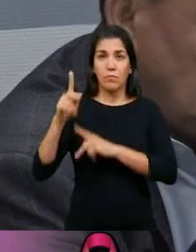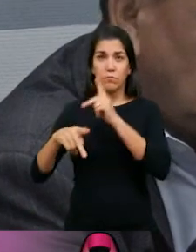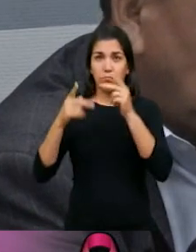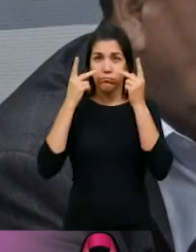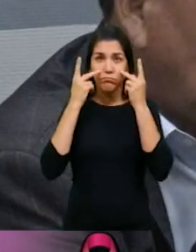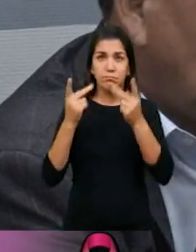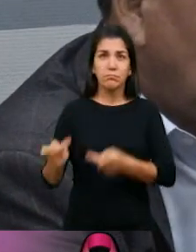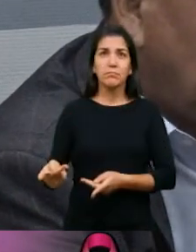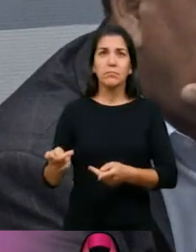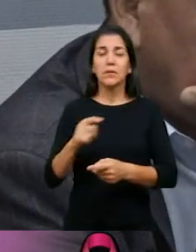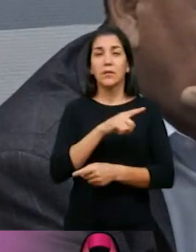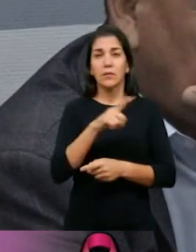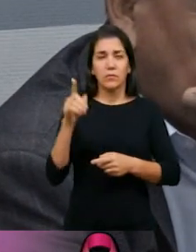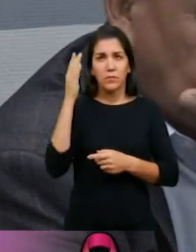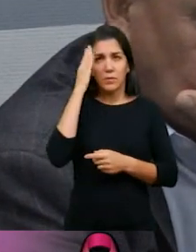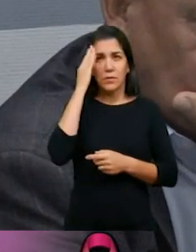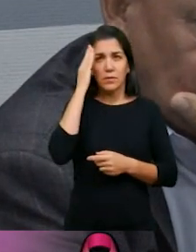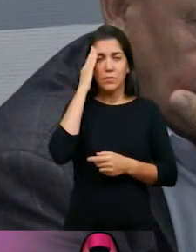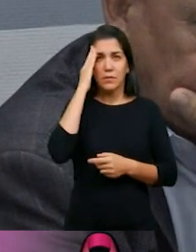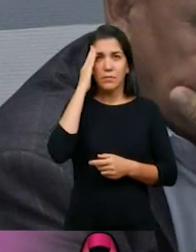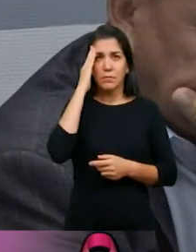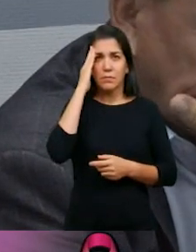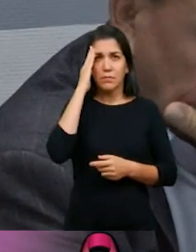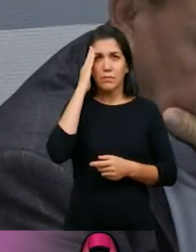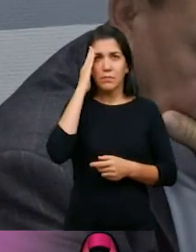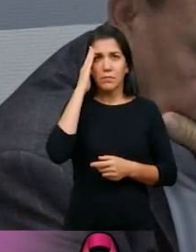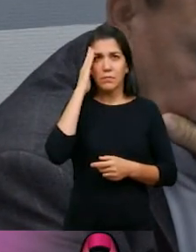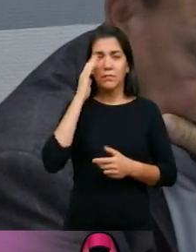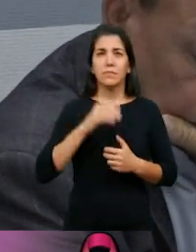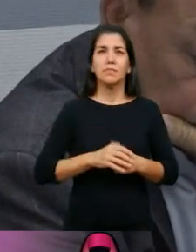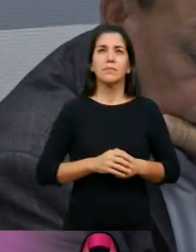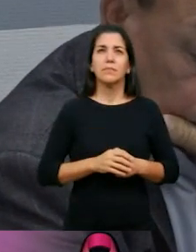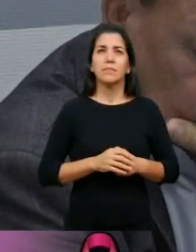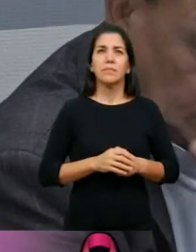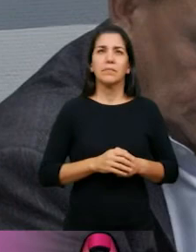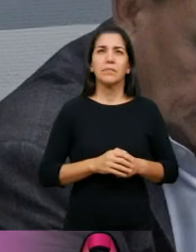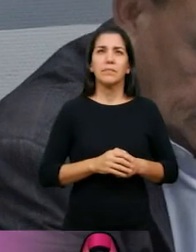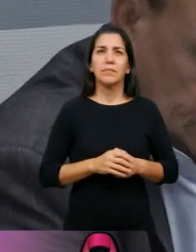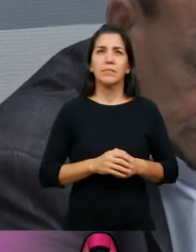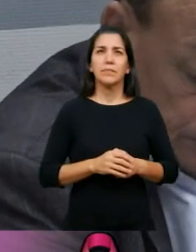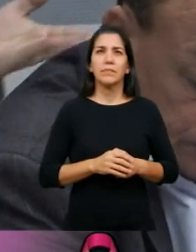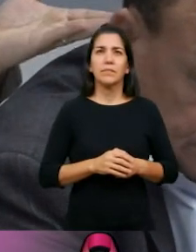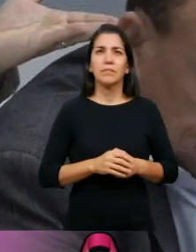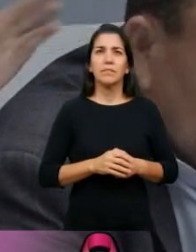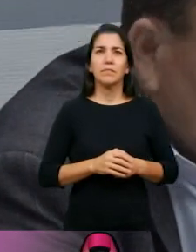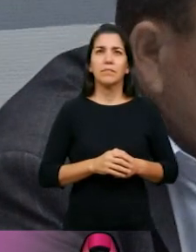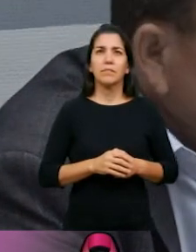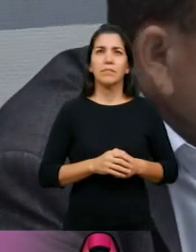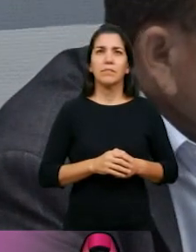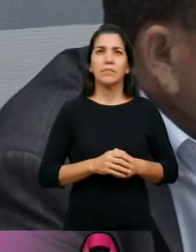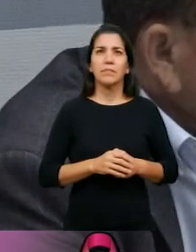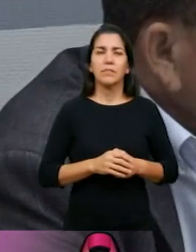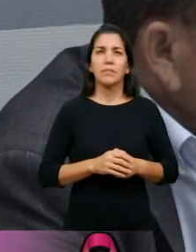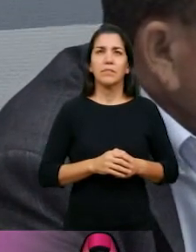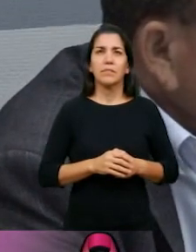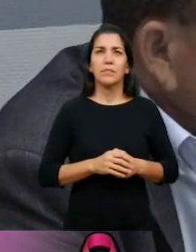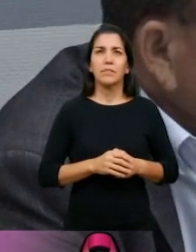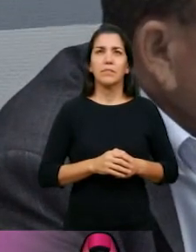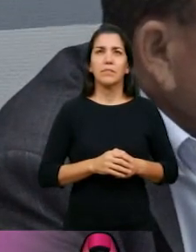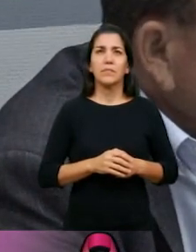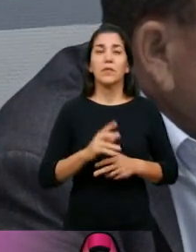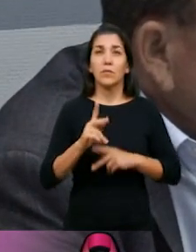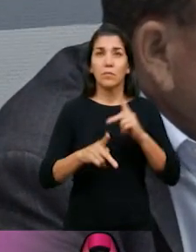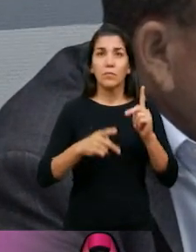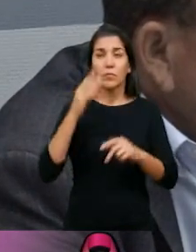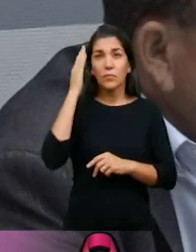vocês sabem muito bem, entendeu? Que o que, que precisa melhorar, entendeu? Então a população sabe,